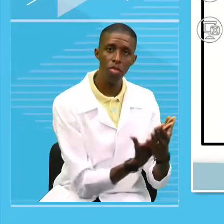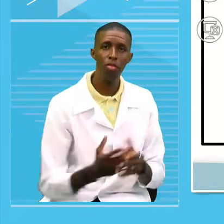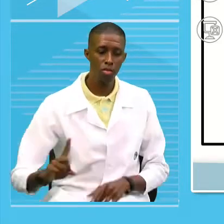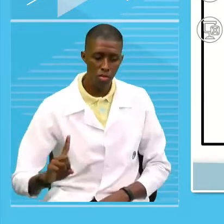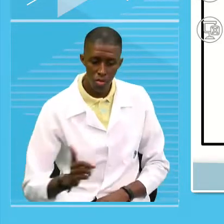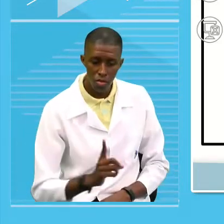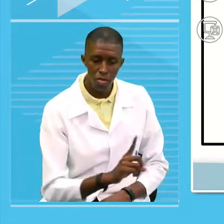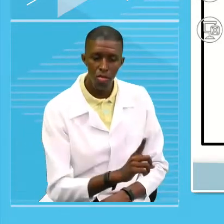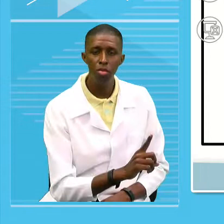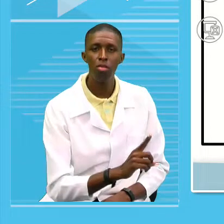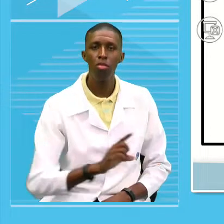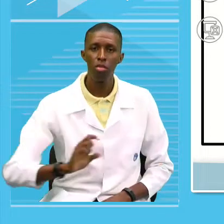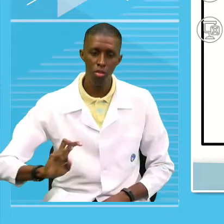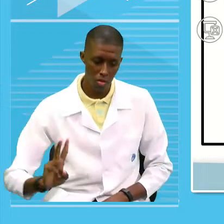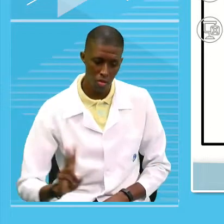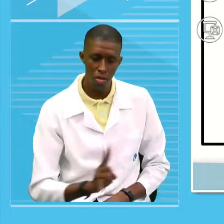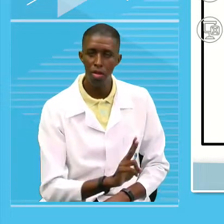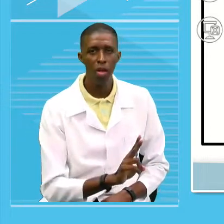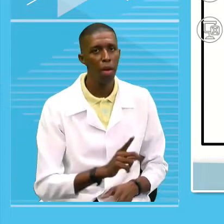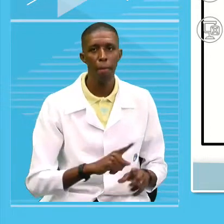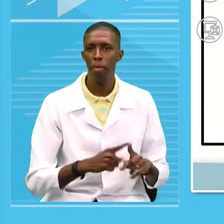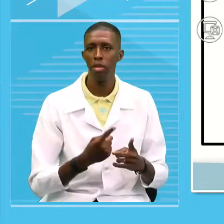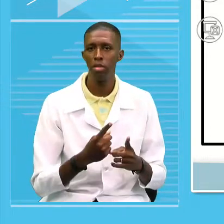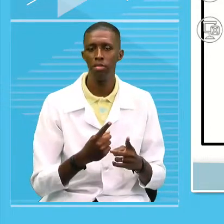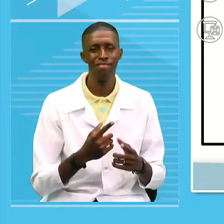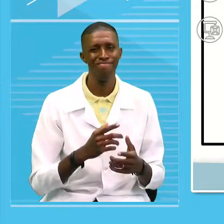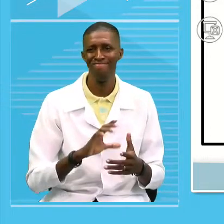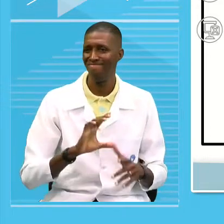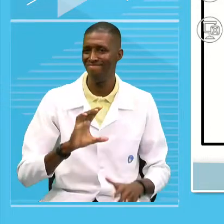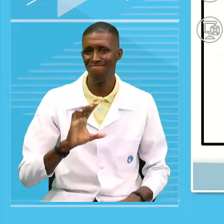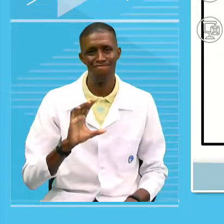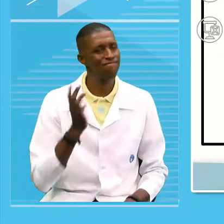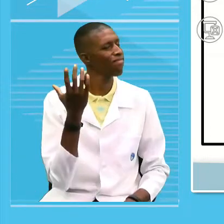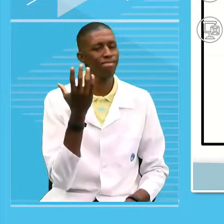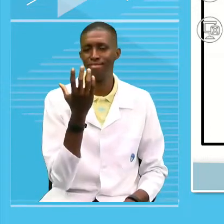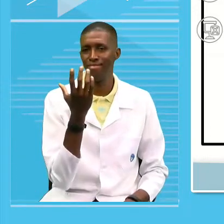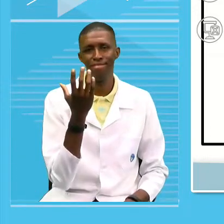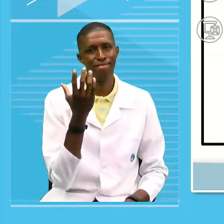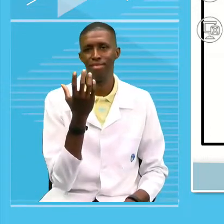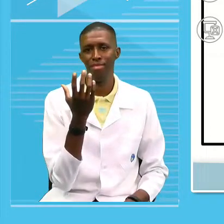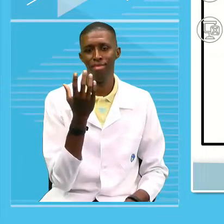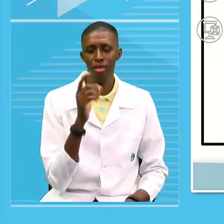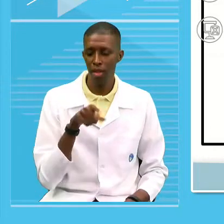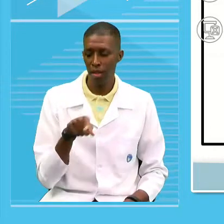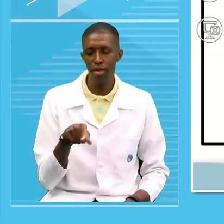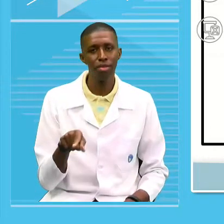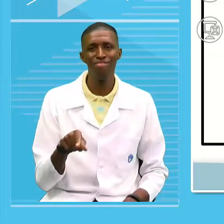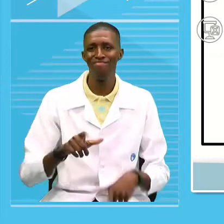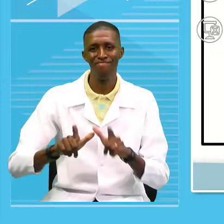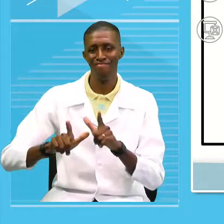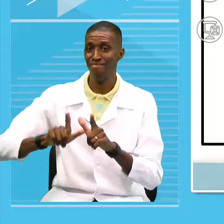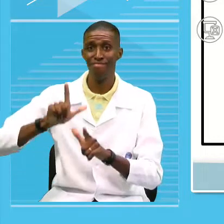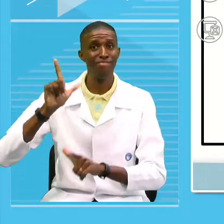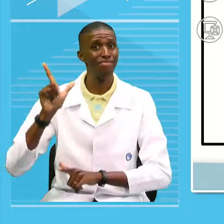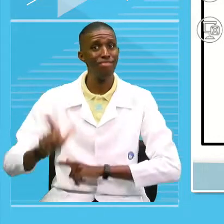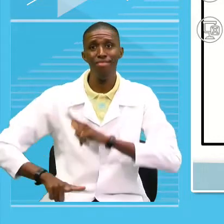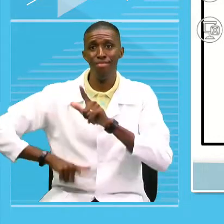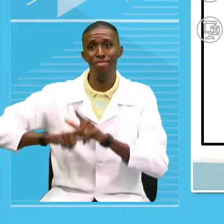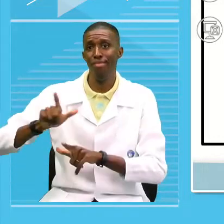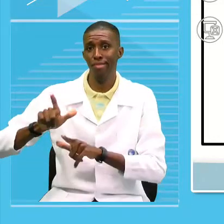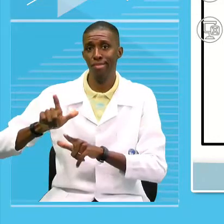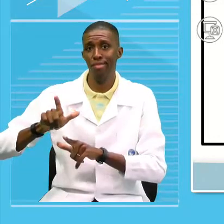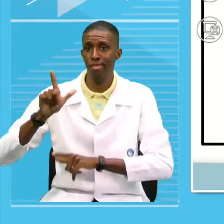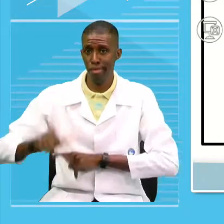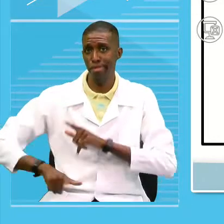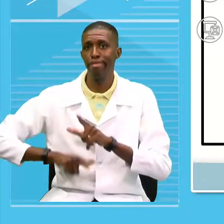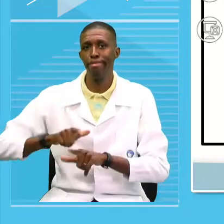de aprender e quando eu digo não para de aprender não é porque tu precisa Ah eu só aprendo quando eu estou